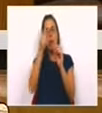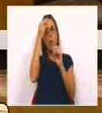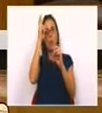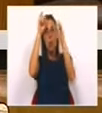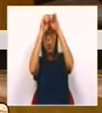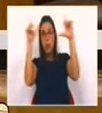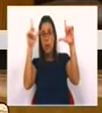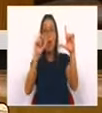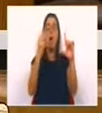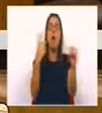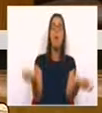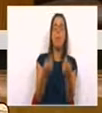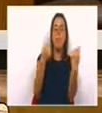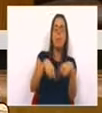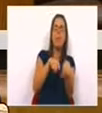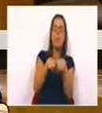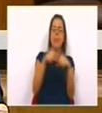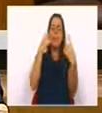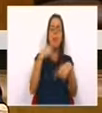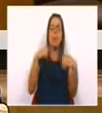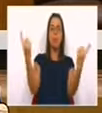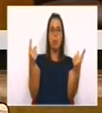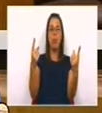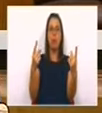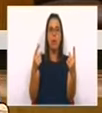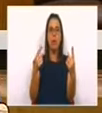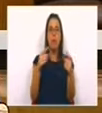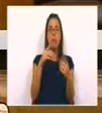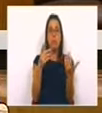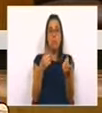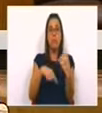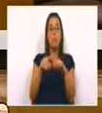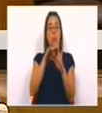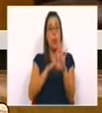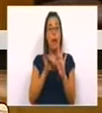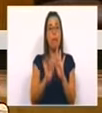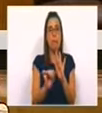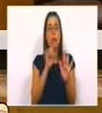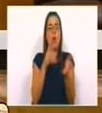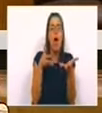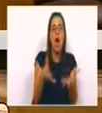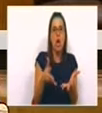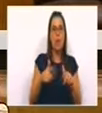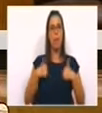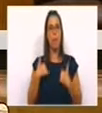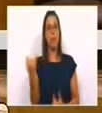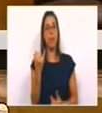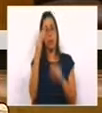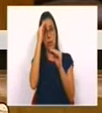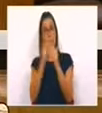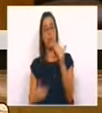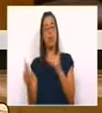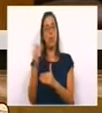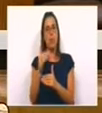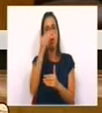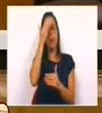bem como promover políticas públicas de royalties que possam auxiliar as instituições do ensino